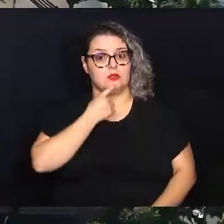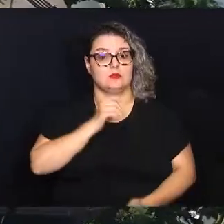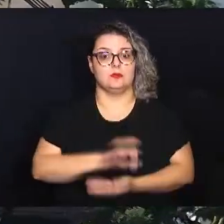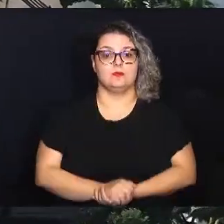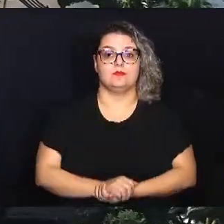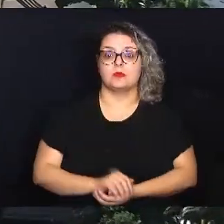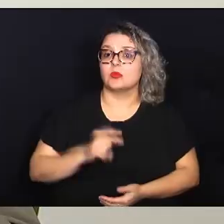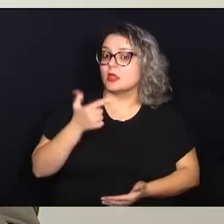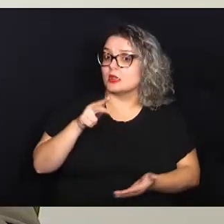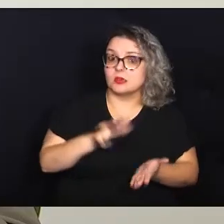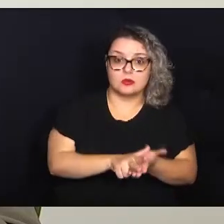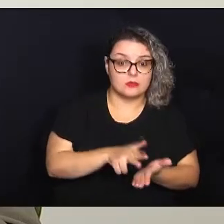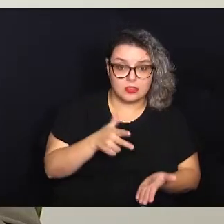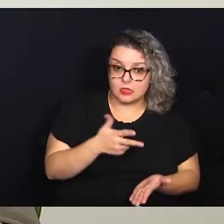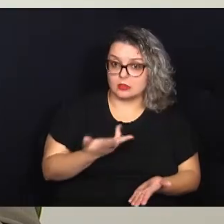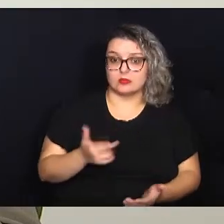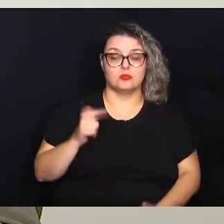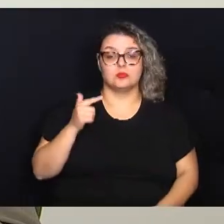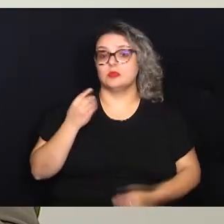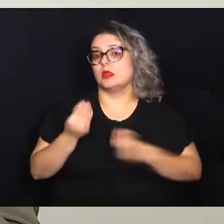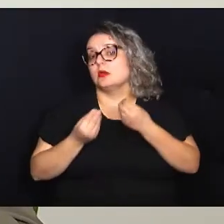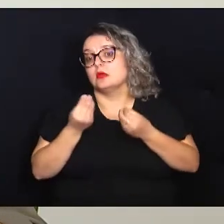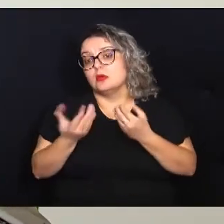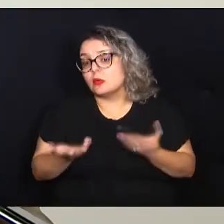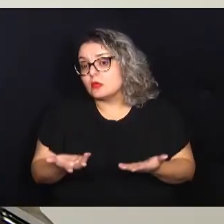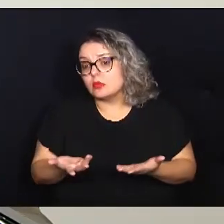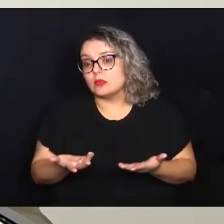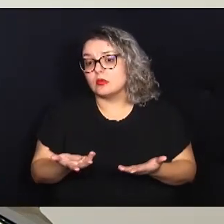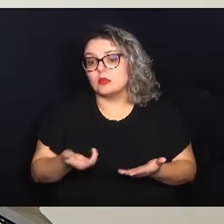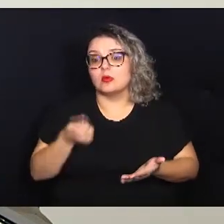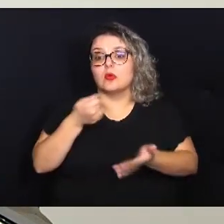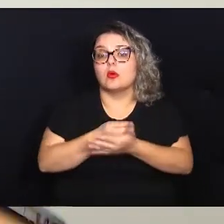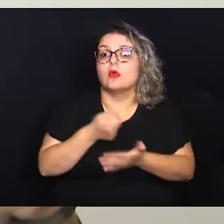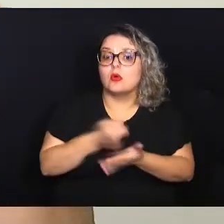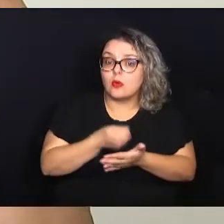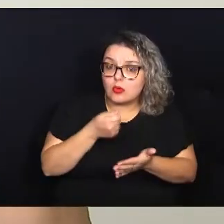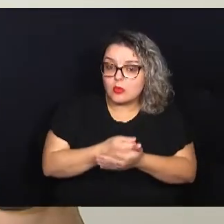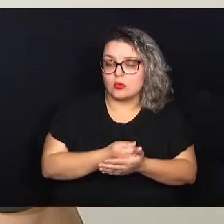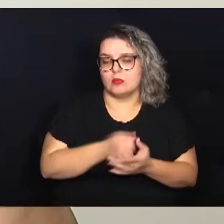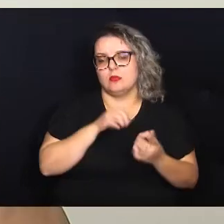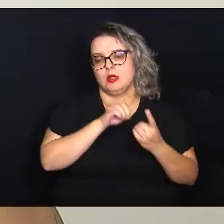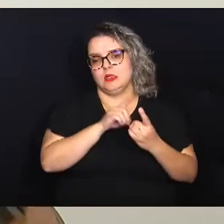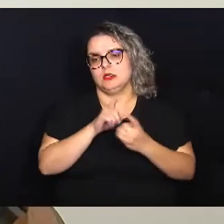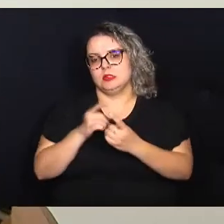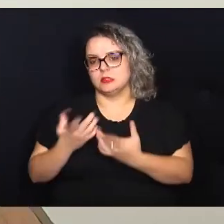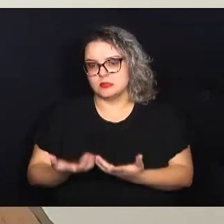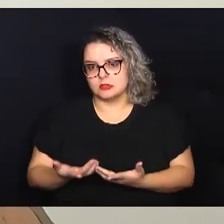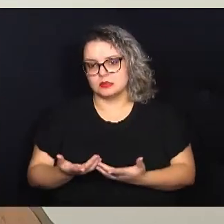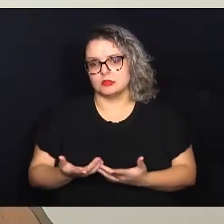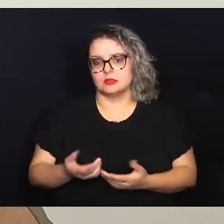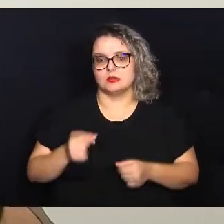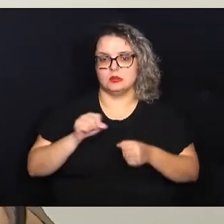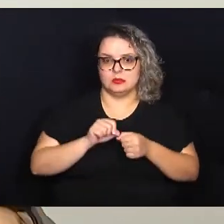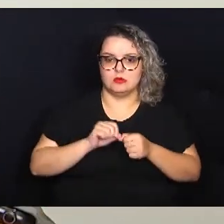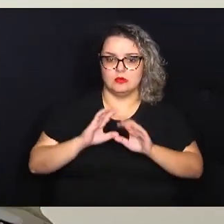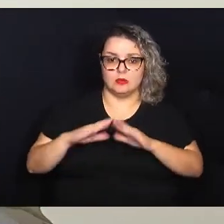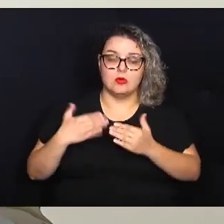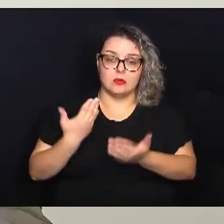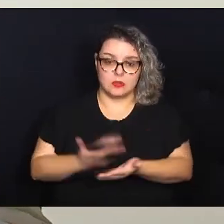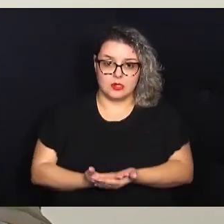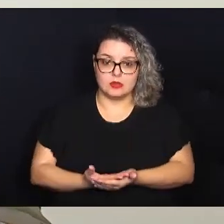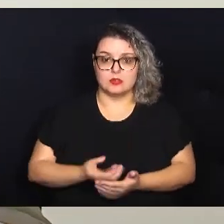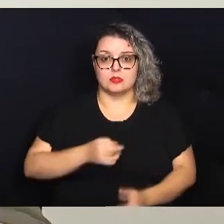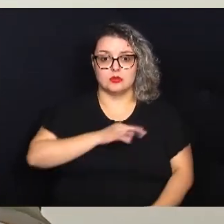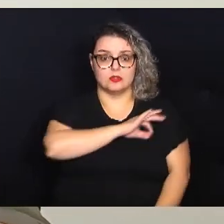Executivo Municipal. E sem a regulamentação, não tem como a gente, vamos dizer, cobrar esse atendimento. Então, eu